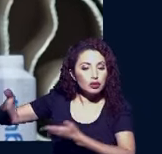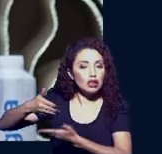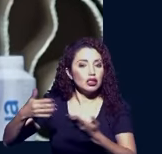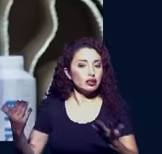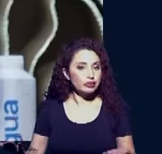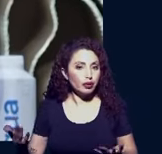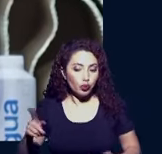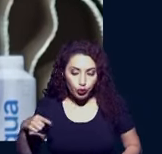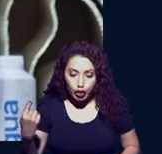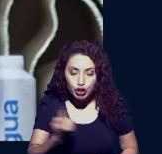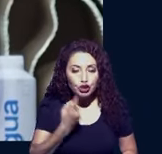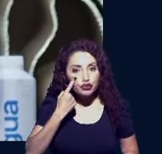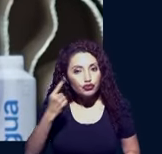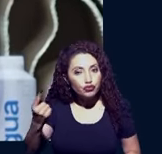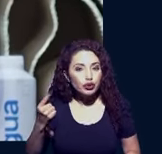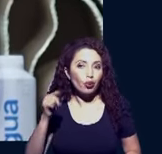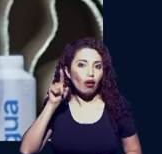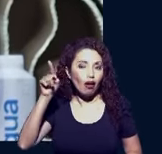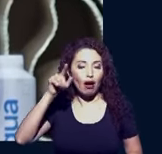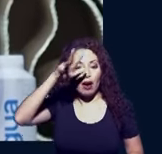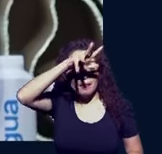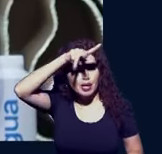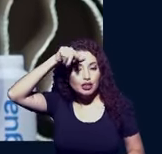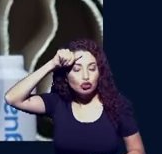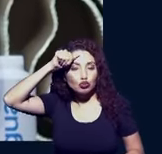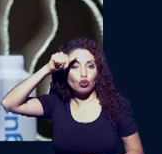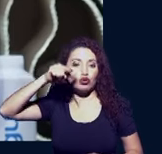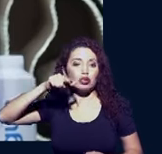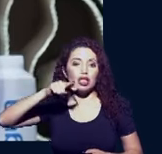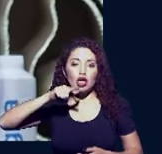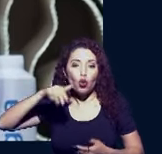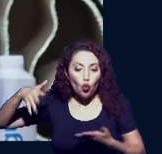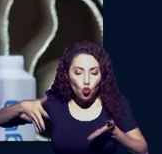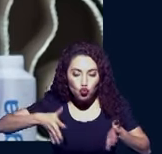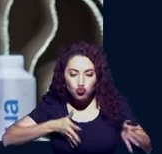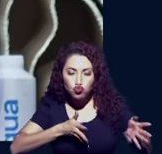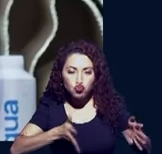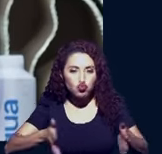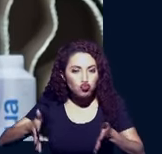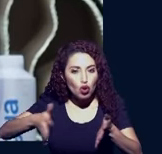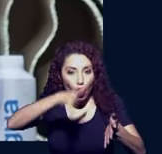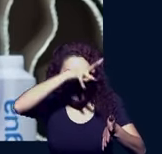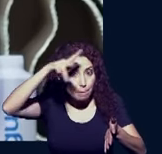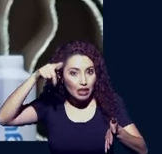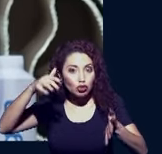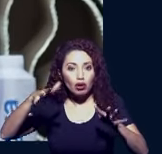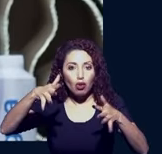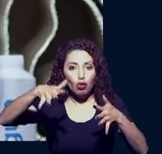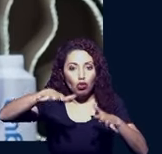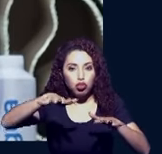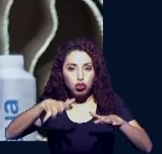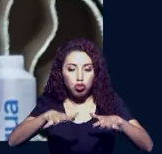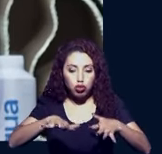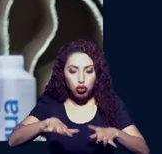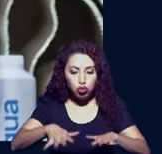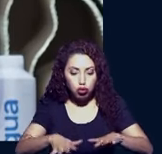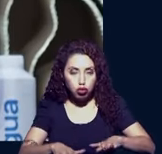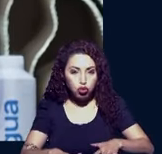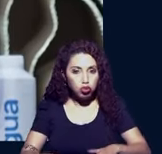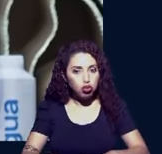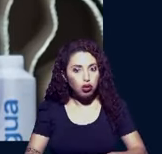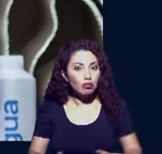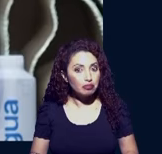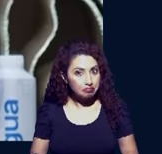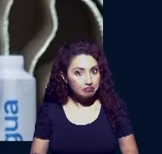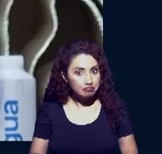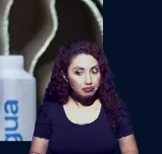a seca do Rio mais caudaloso do mundo que é o Rio Amazonas em que Manaus